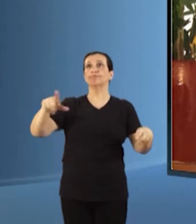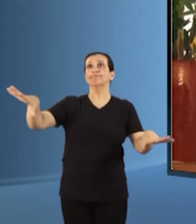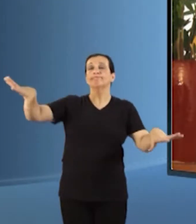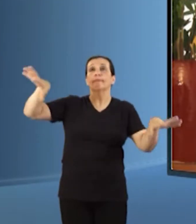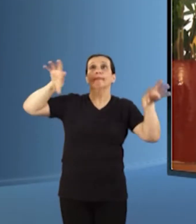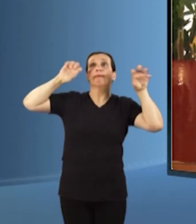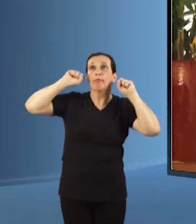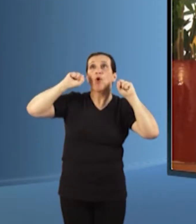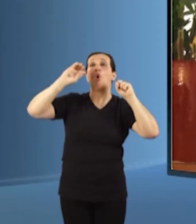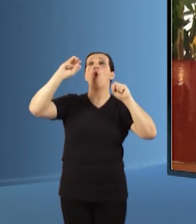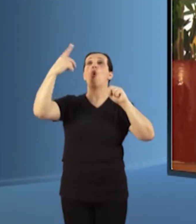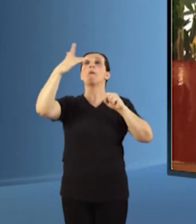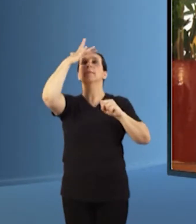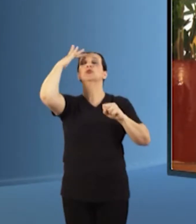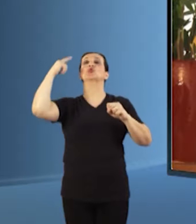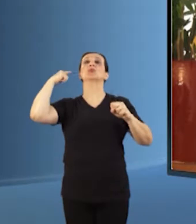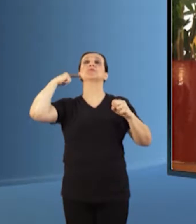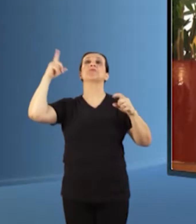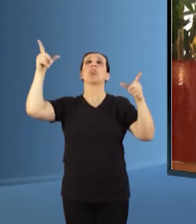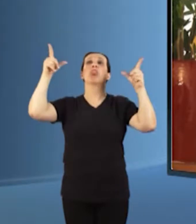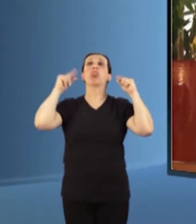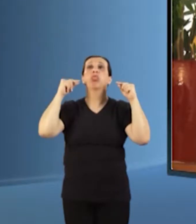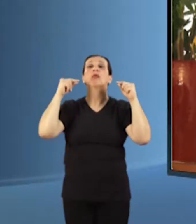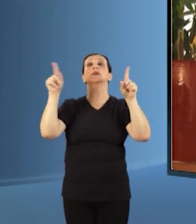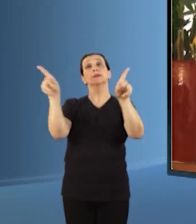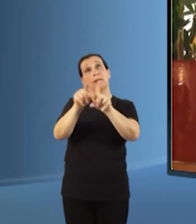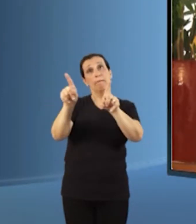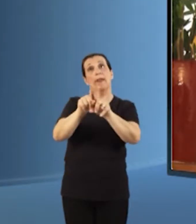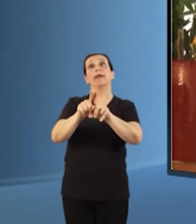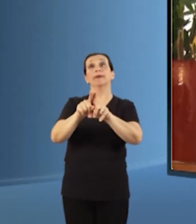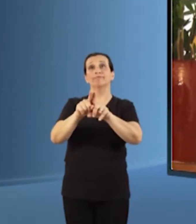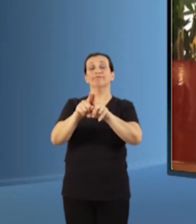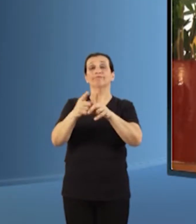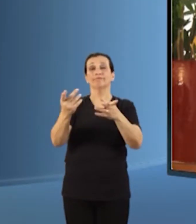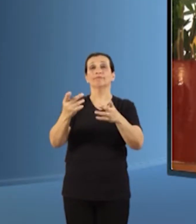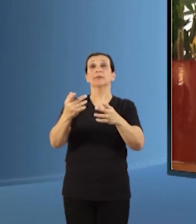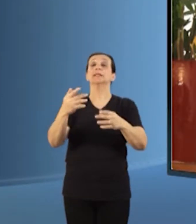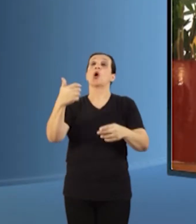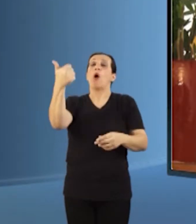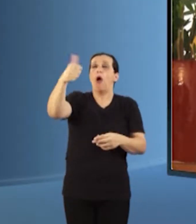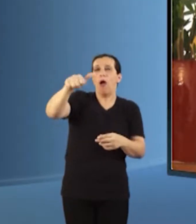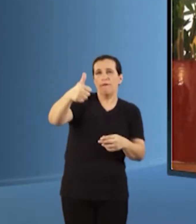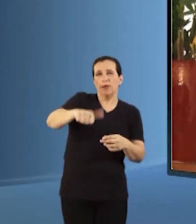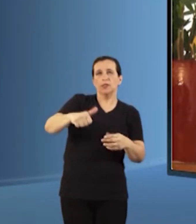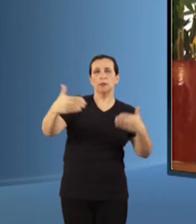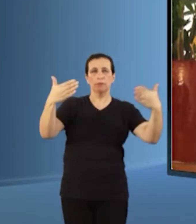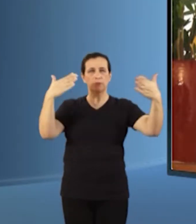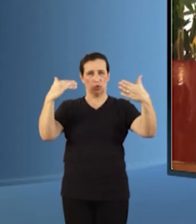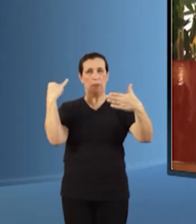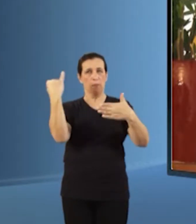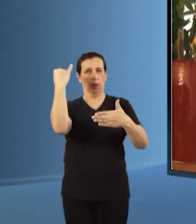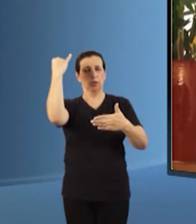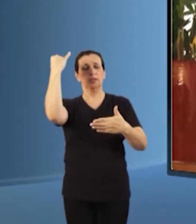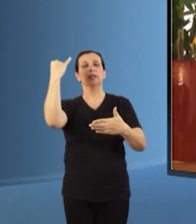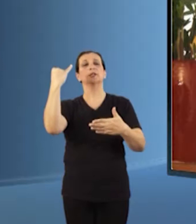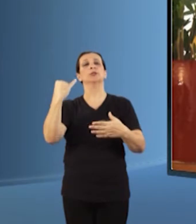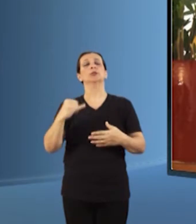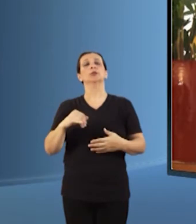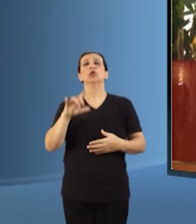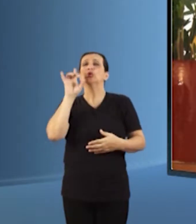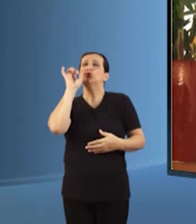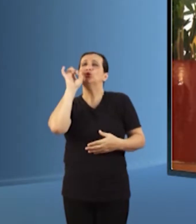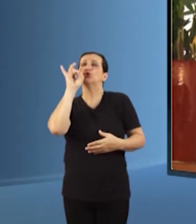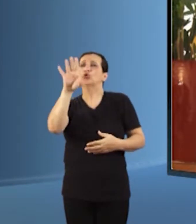não a tinham, ou de restabelecer para aqueles que a perderam. E a avaliação psicológica tem uma importância muito